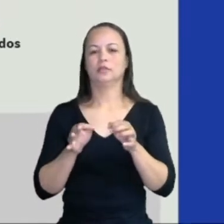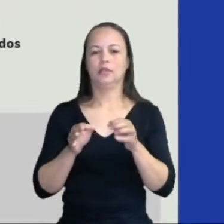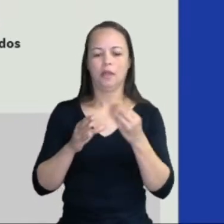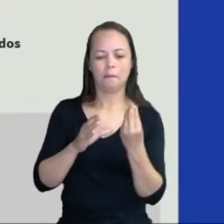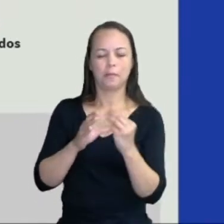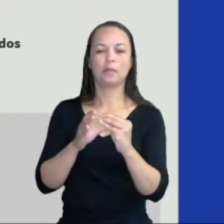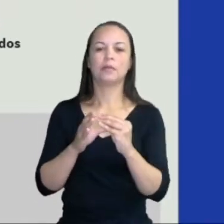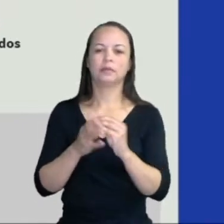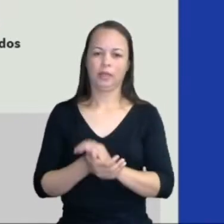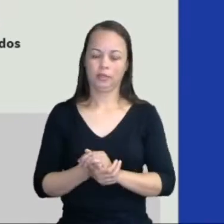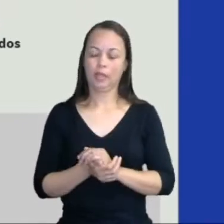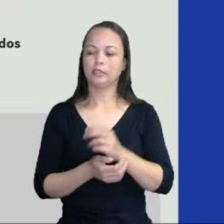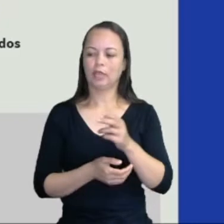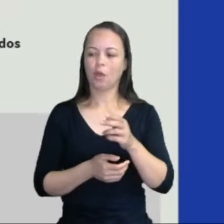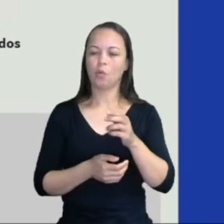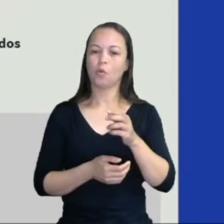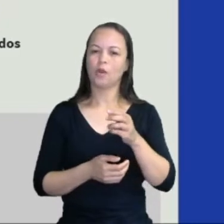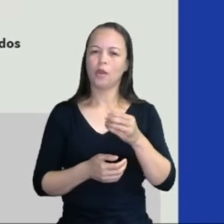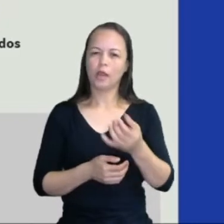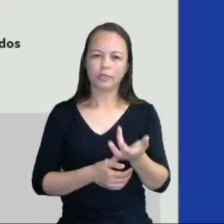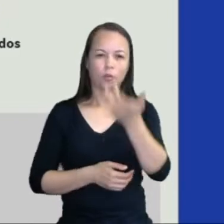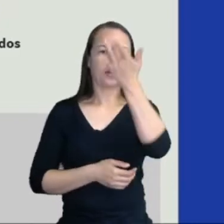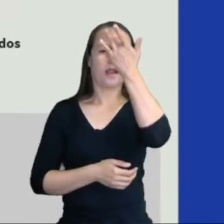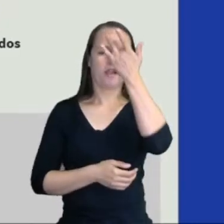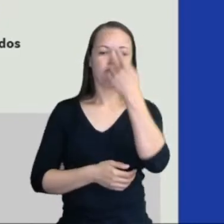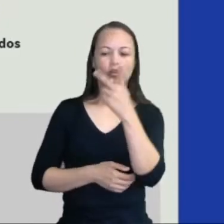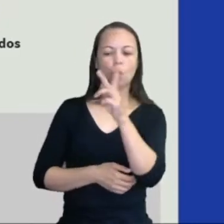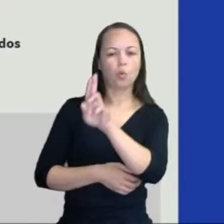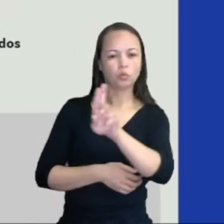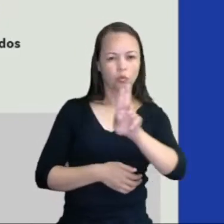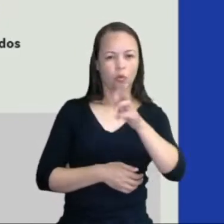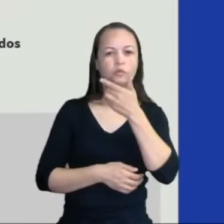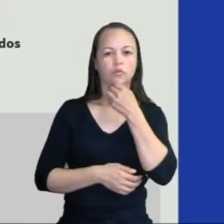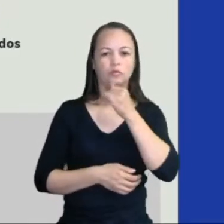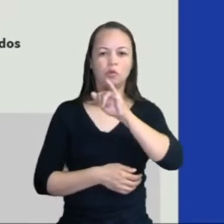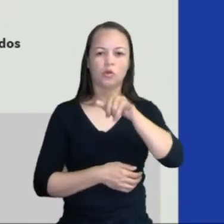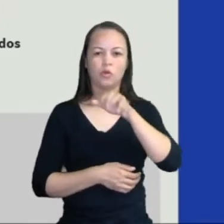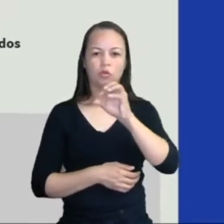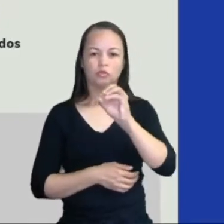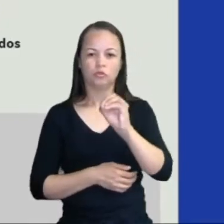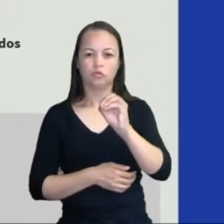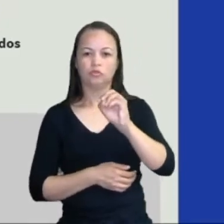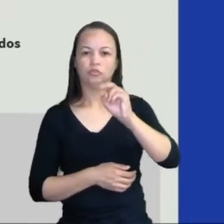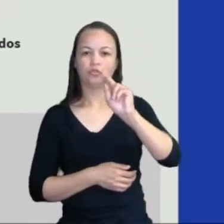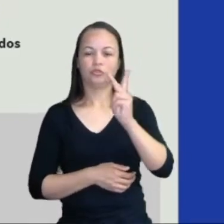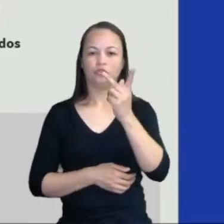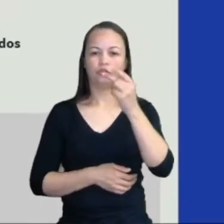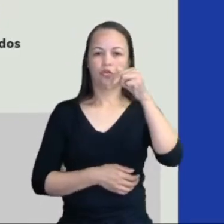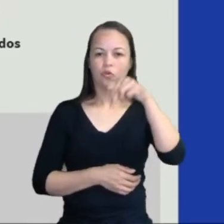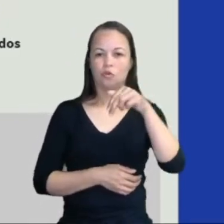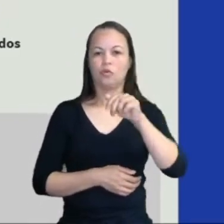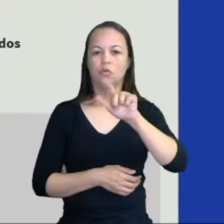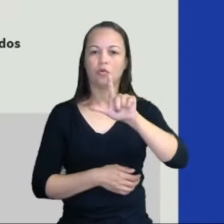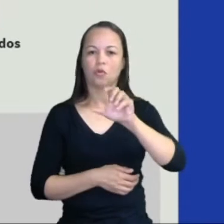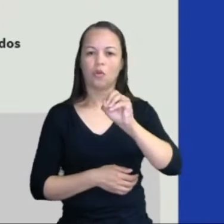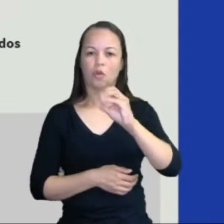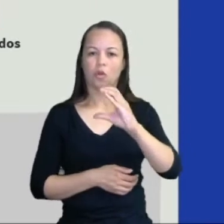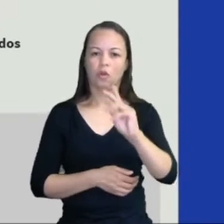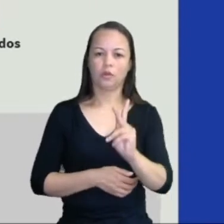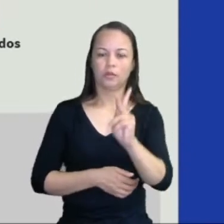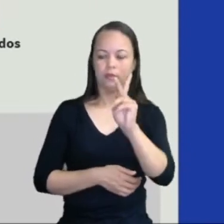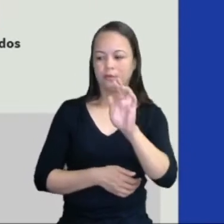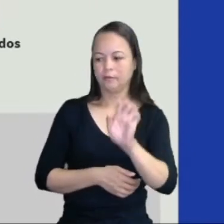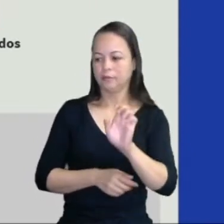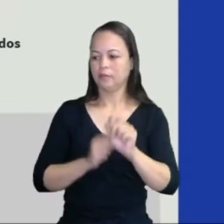Então, gravem bem esse nome, que é um nome importante, o John Locke, porque ao longo da vida acadêmica, vocês vão